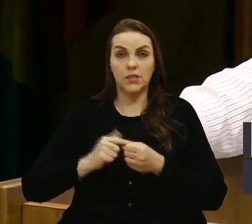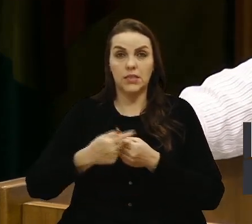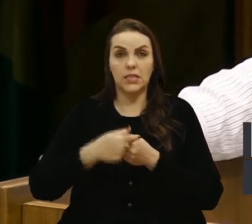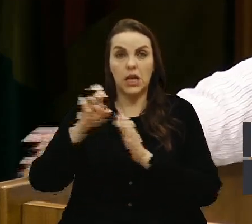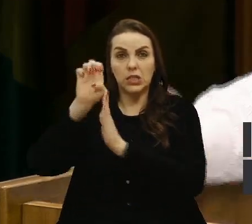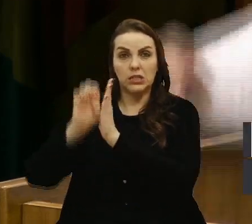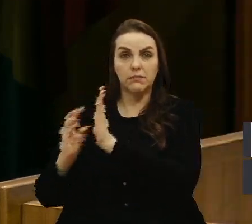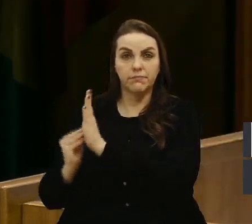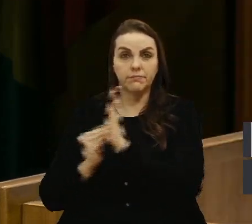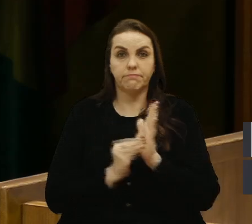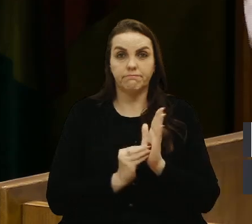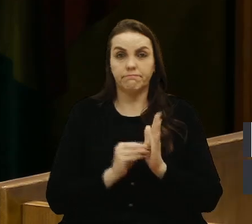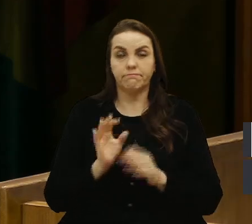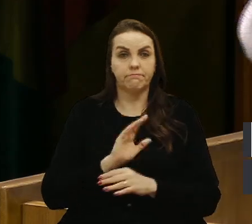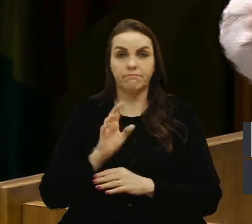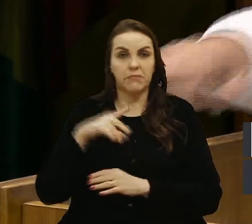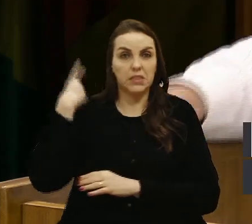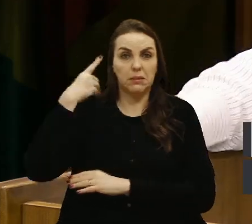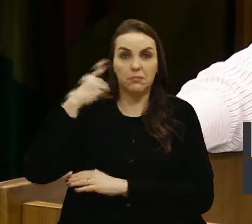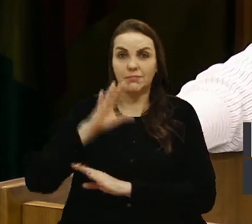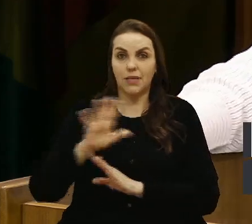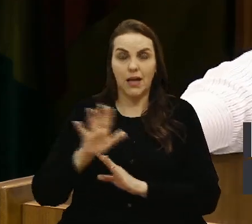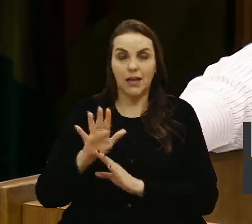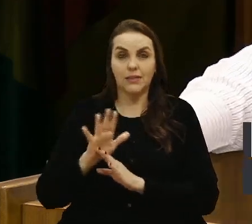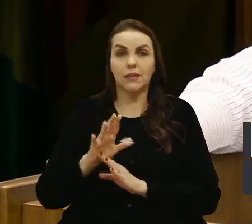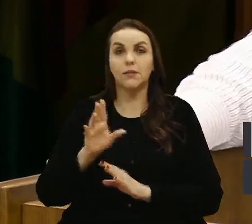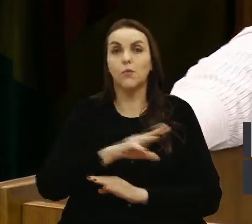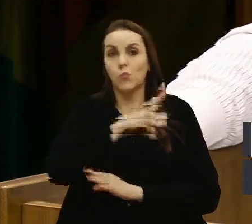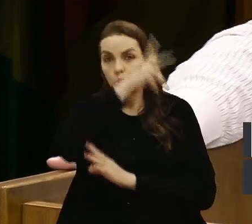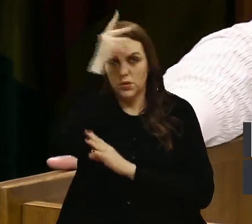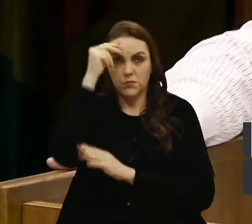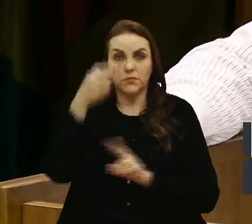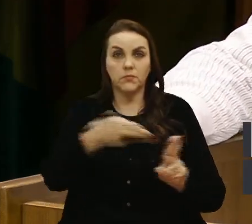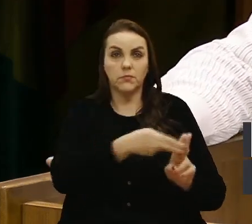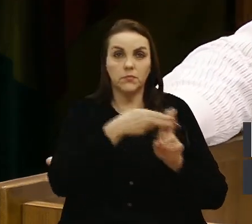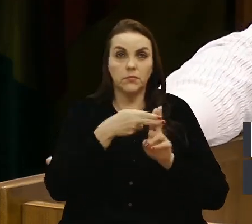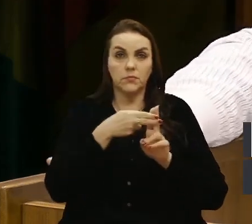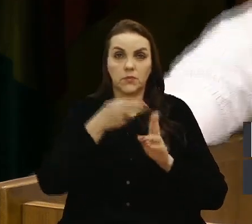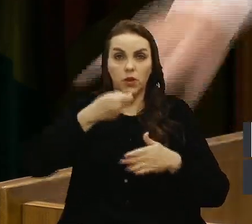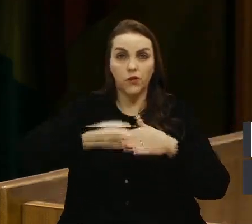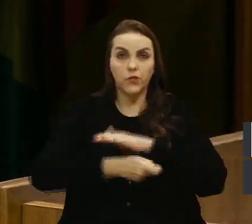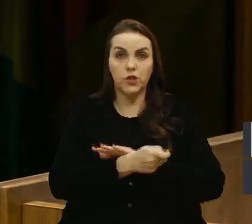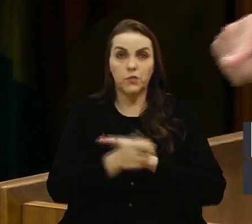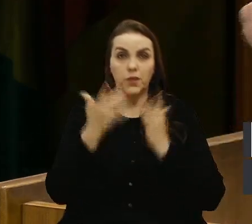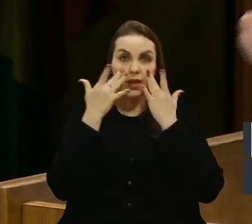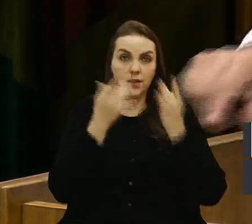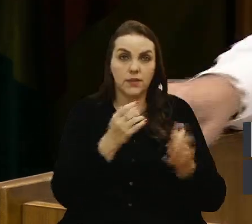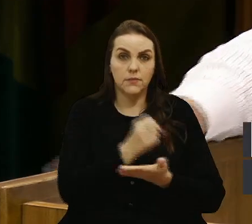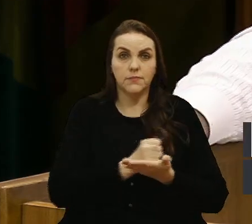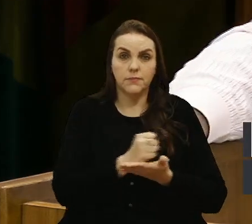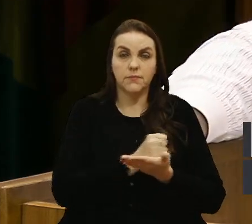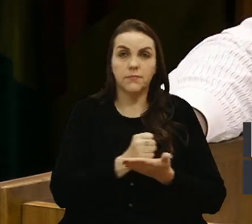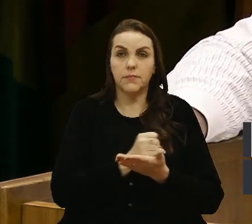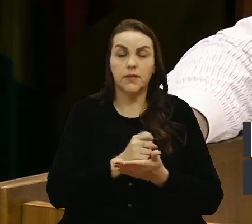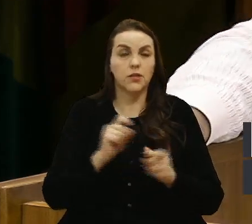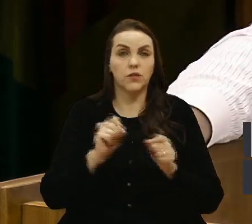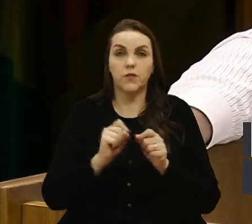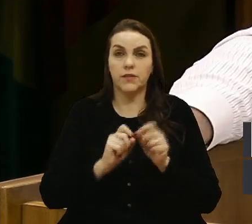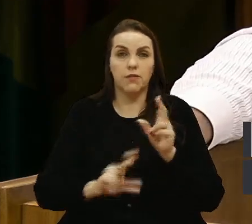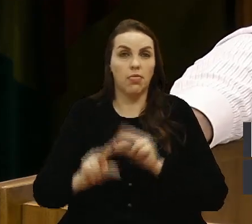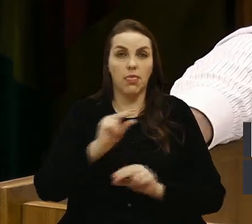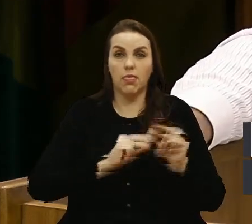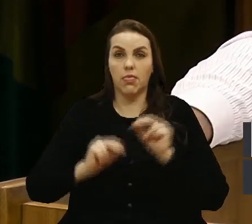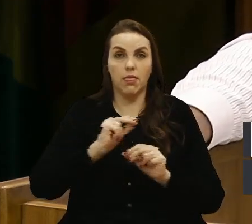parlamentar, municipalizando o SUS, investindo na atenção básica, sem fazer demagogia